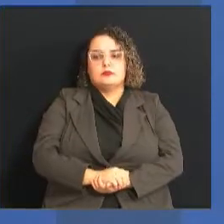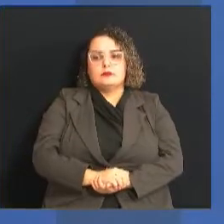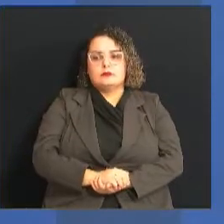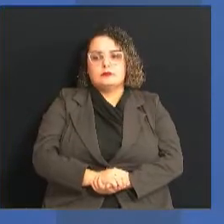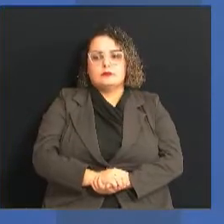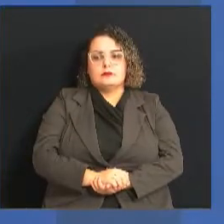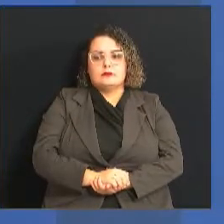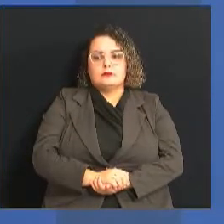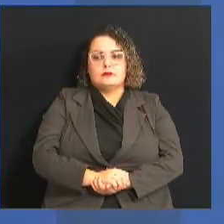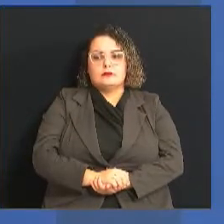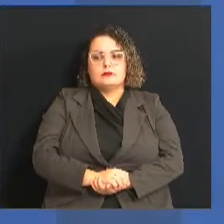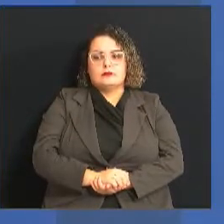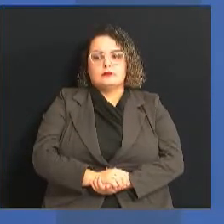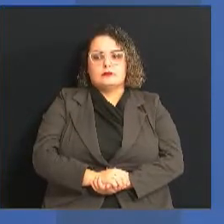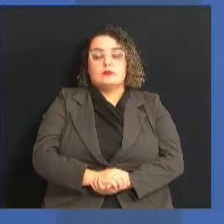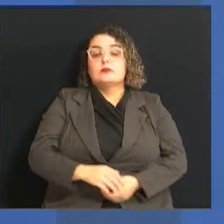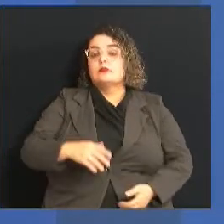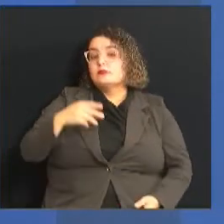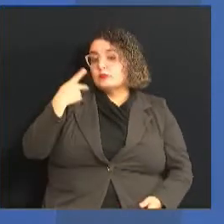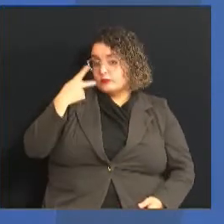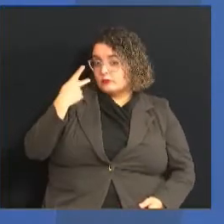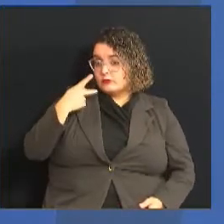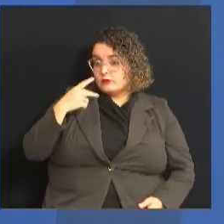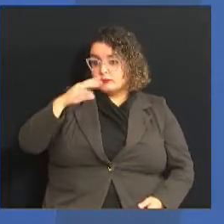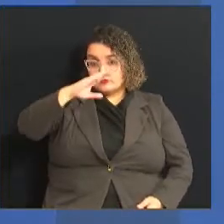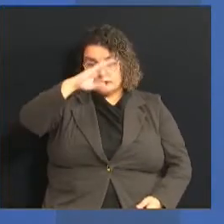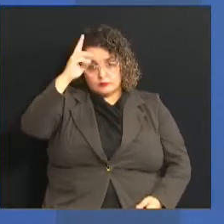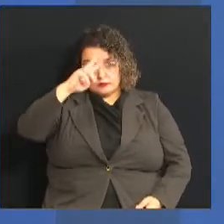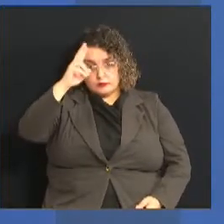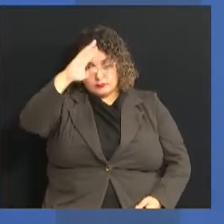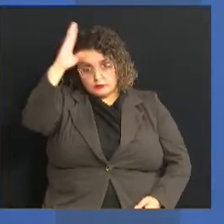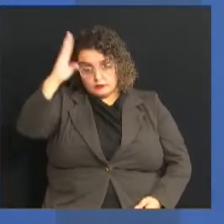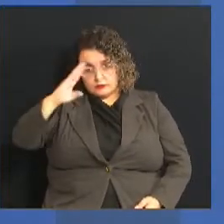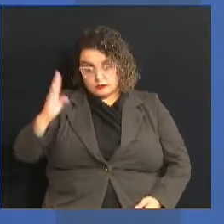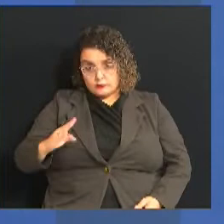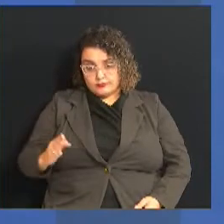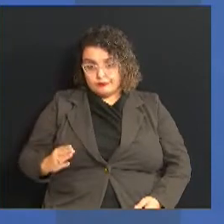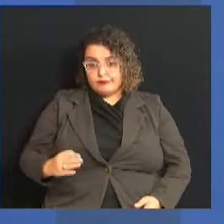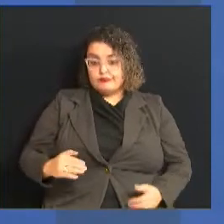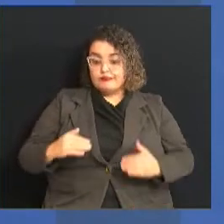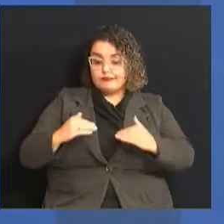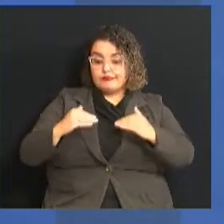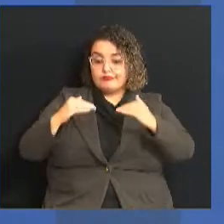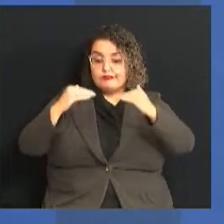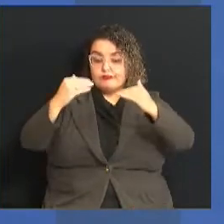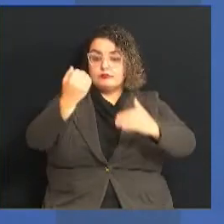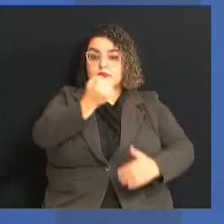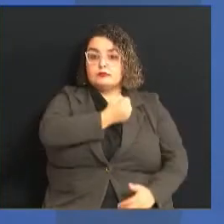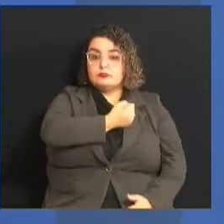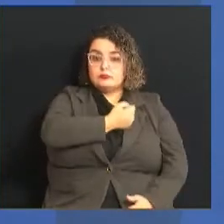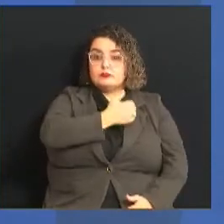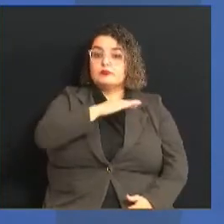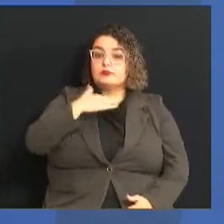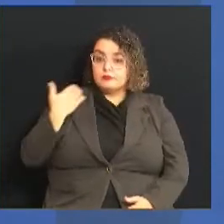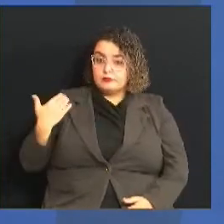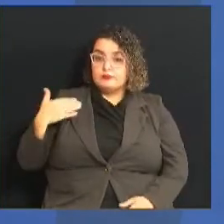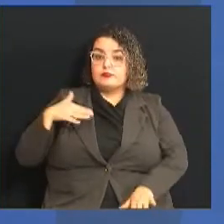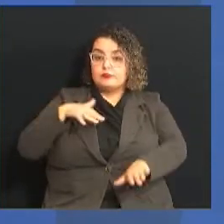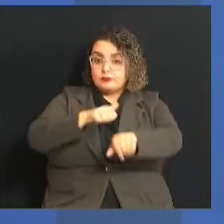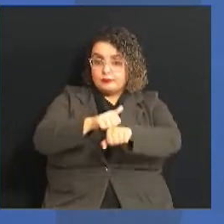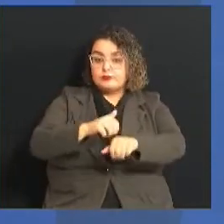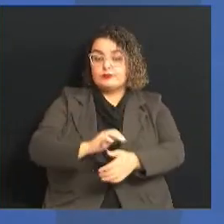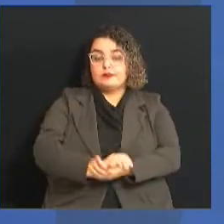O vereador lembra que o Brasil registra altos índices de mortes e acidentes de trânsito.